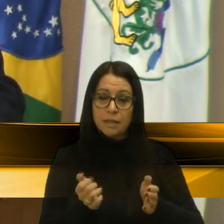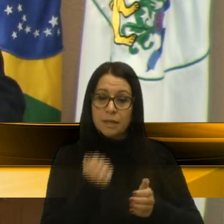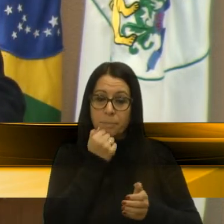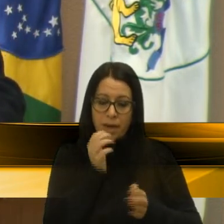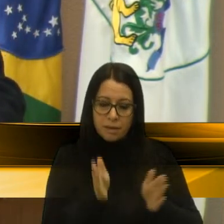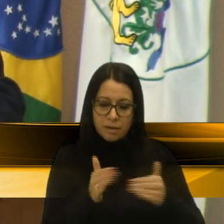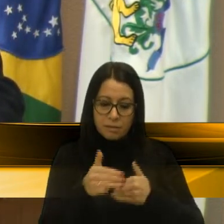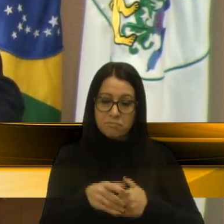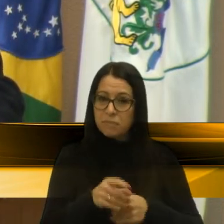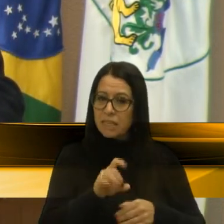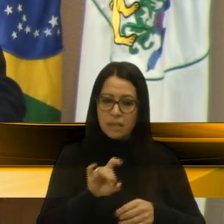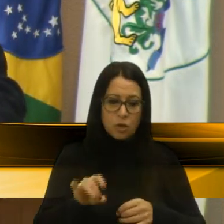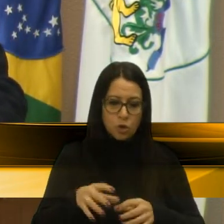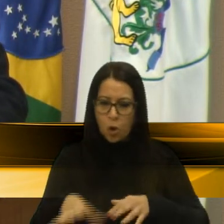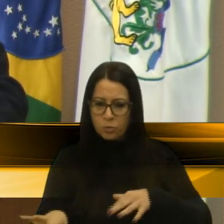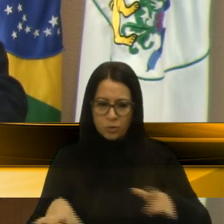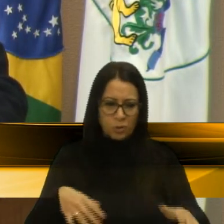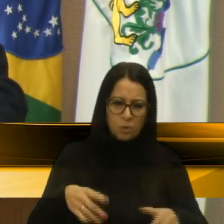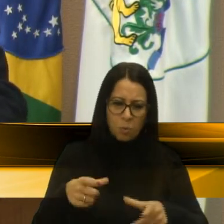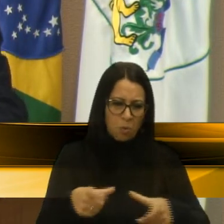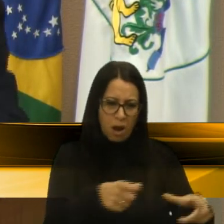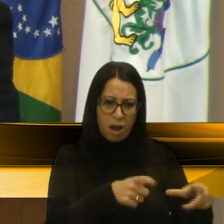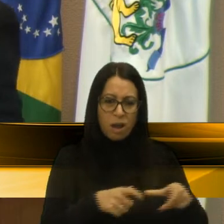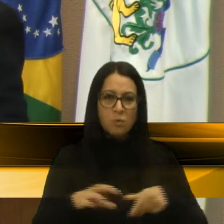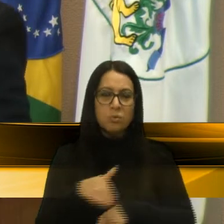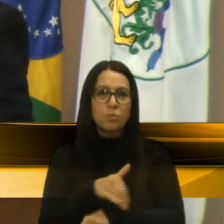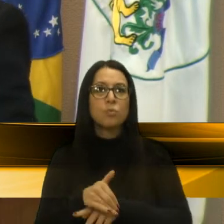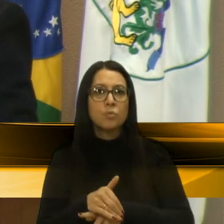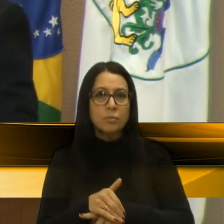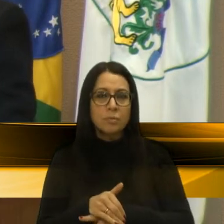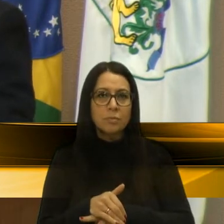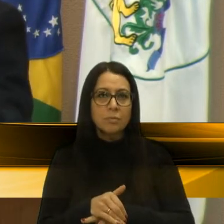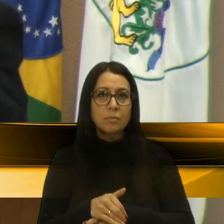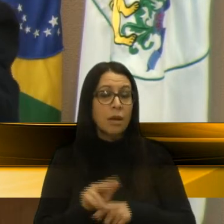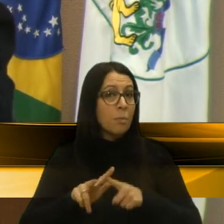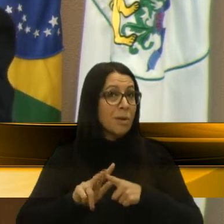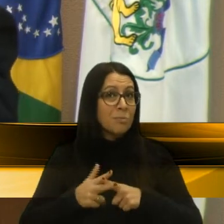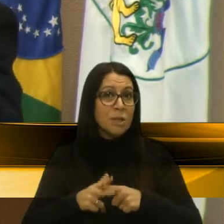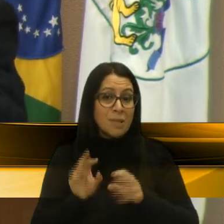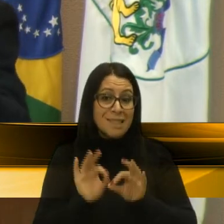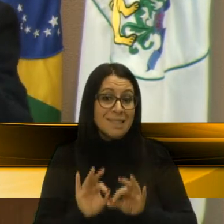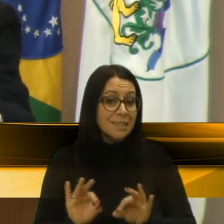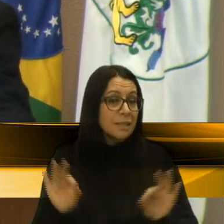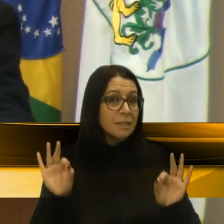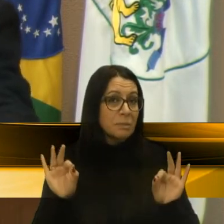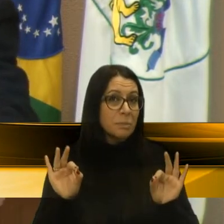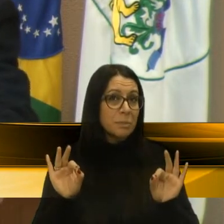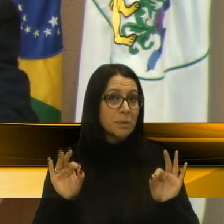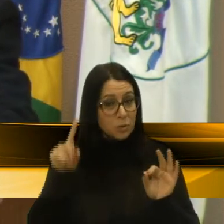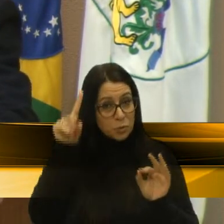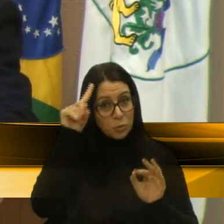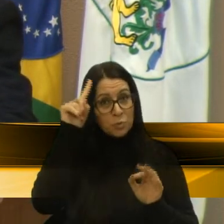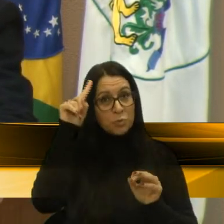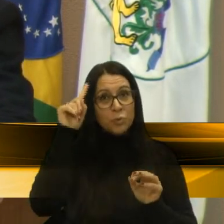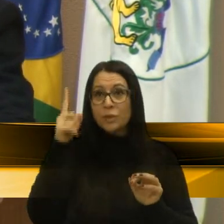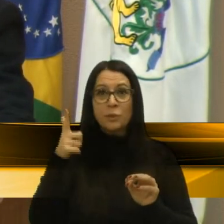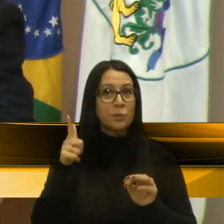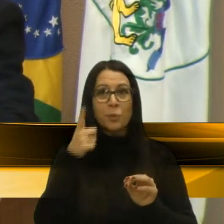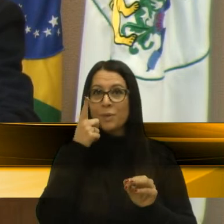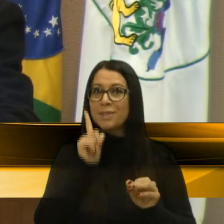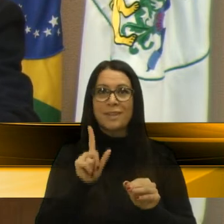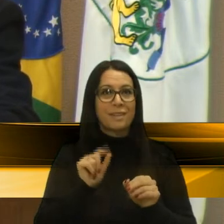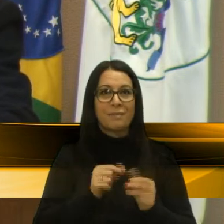da manutenção das estradas. Então, no interior, esse caos estabelecido. Nos nossos bairros, andar